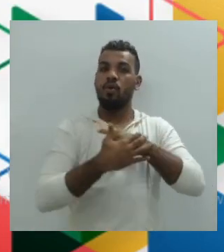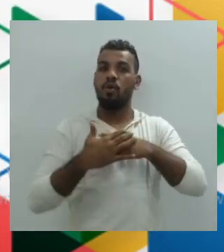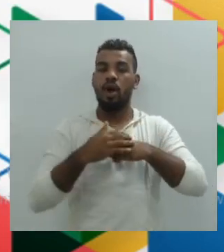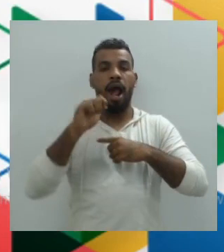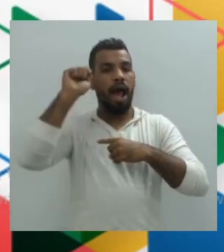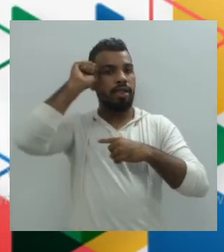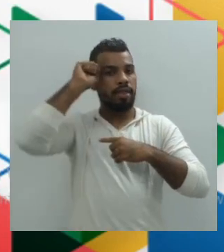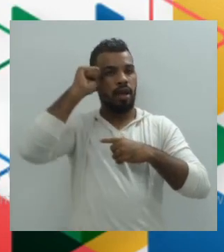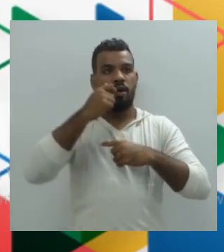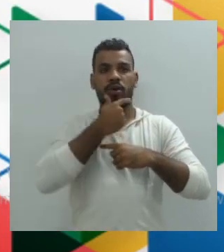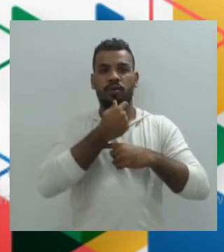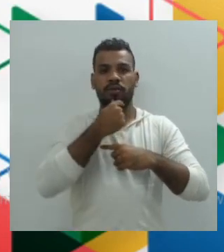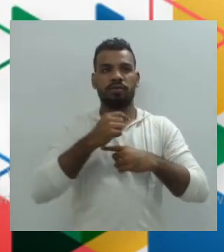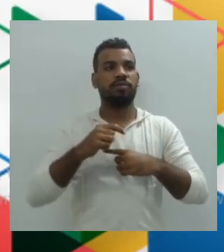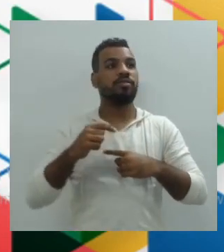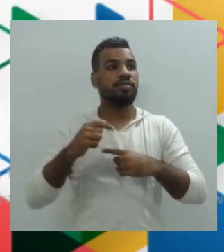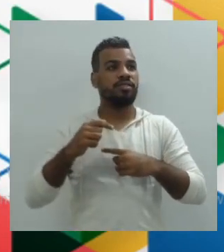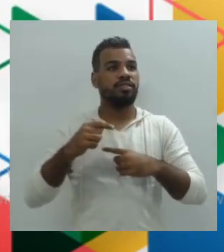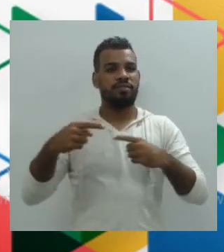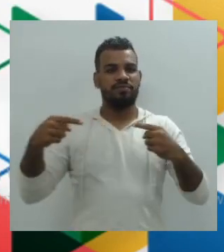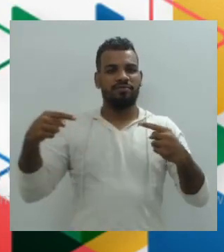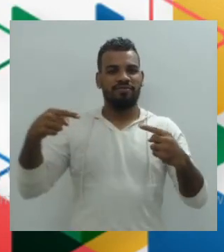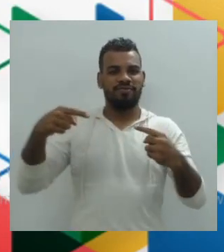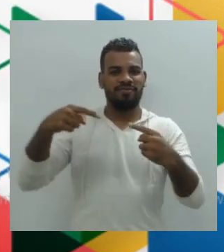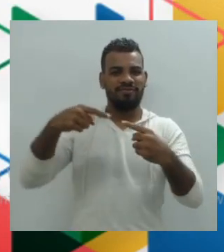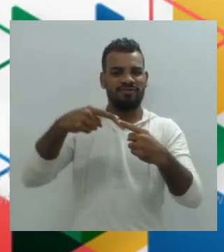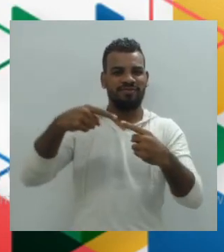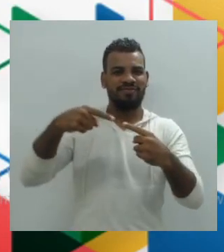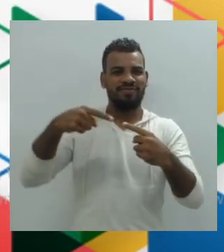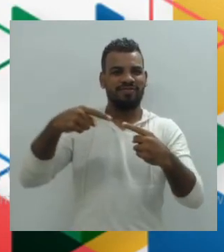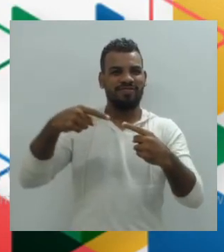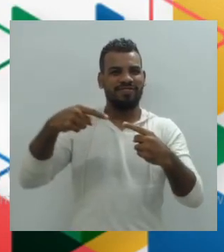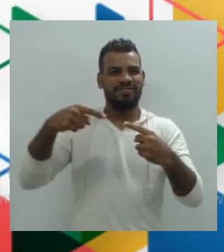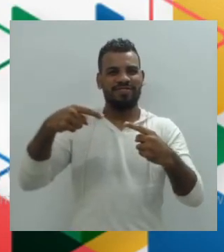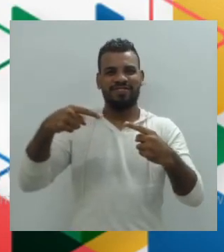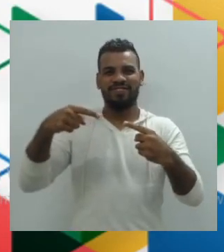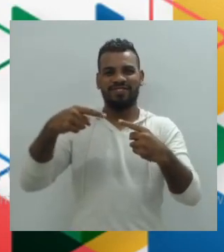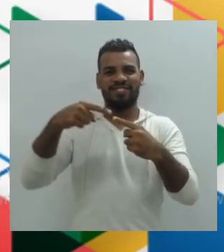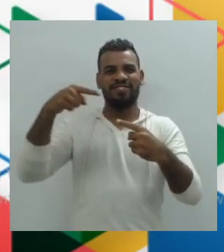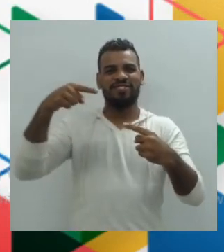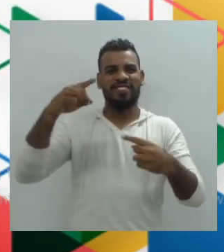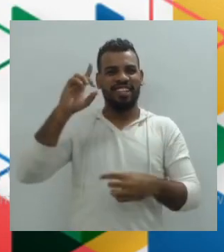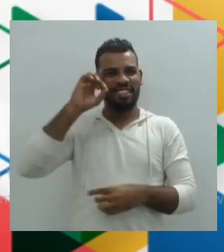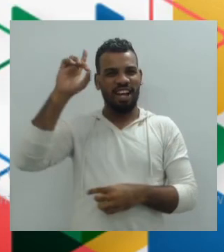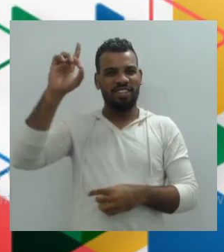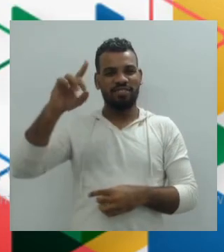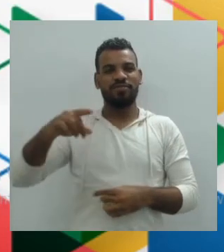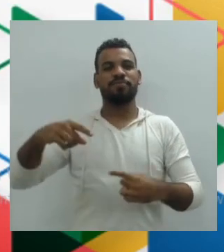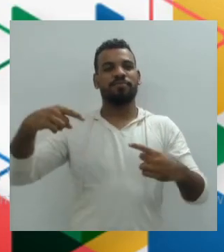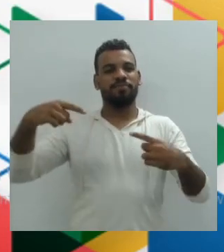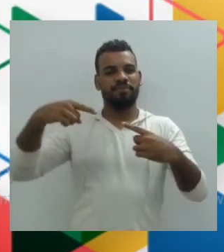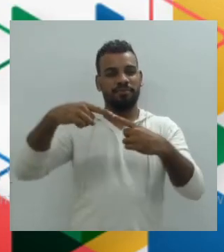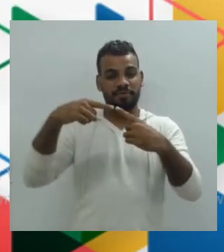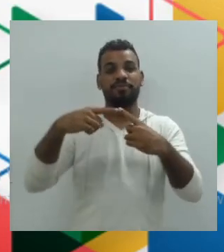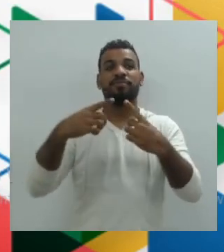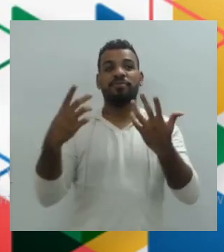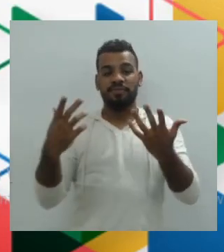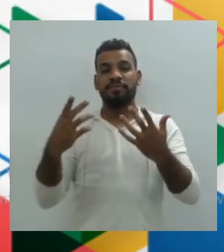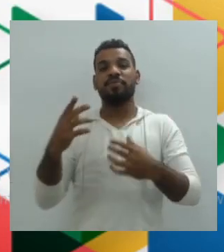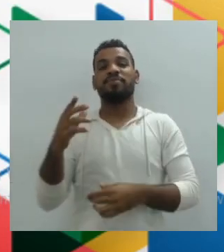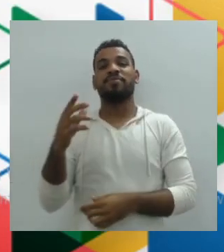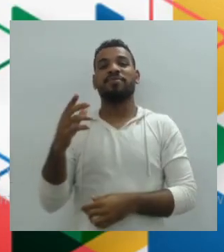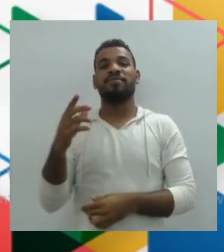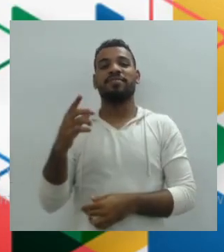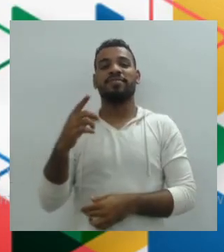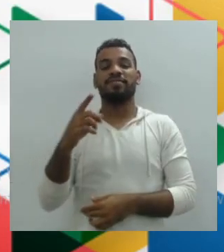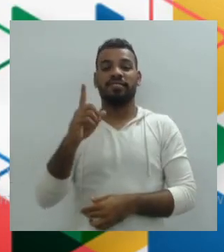Adão. Danley, como é o sinalzinho do toque de Deus? Olha aí, ó, a criação do homem na visão